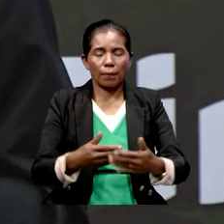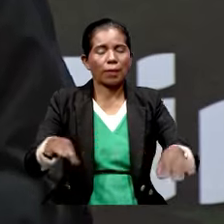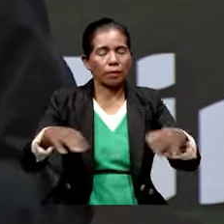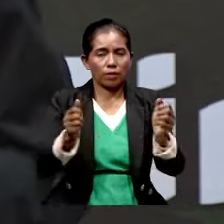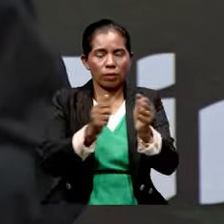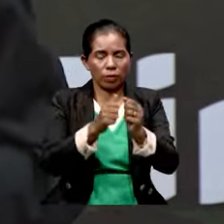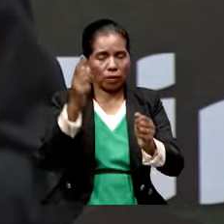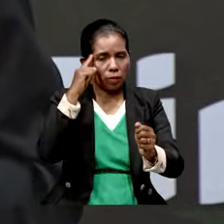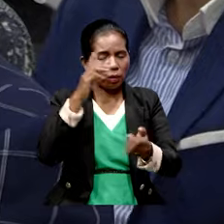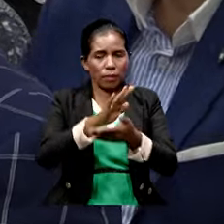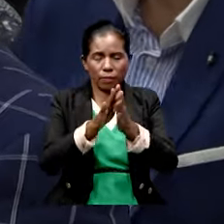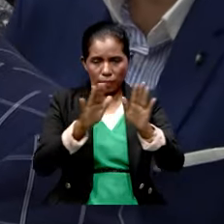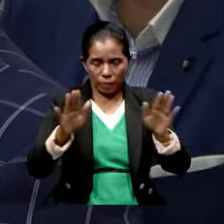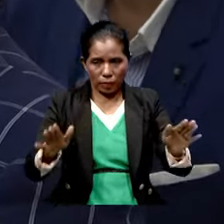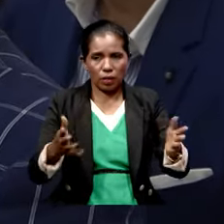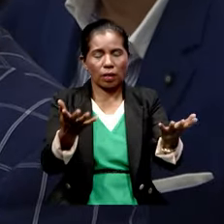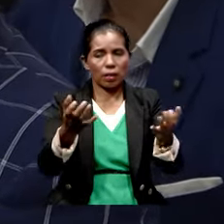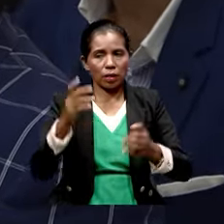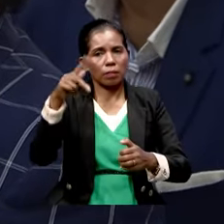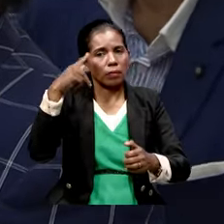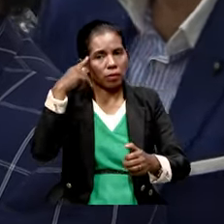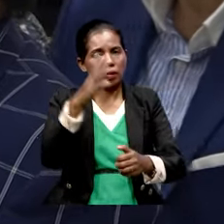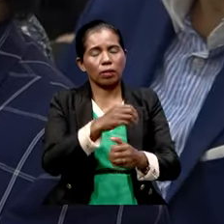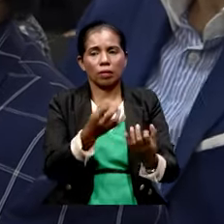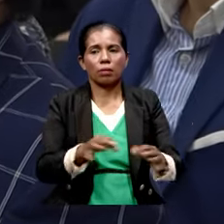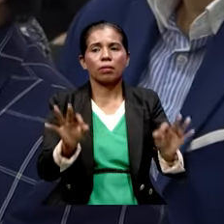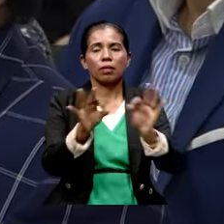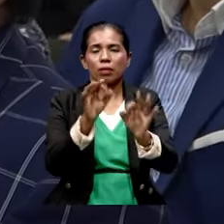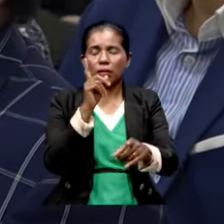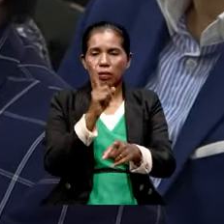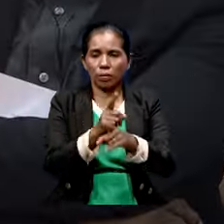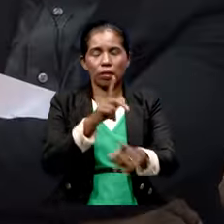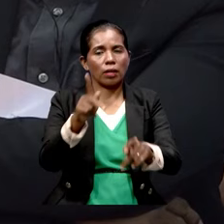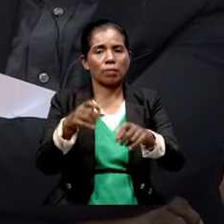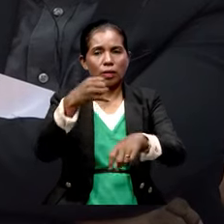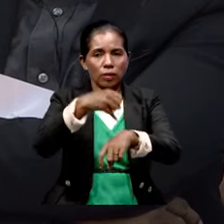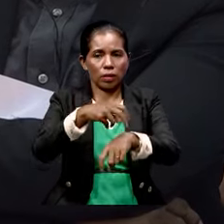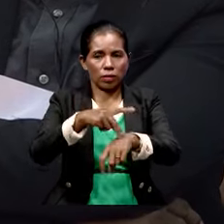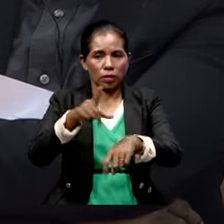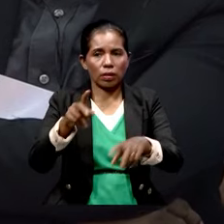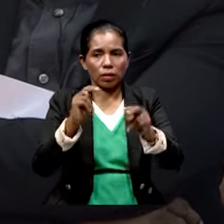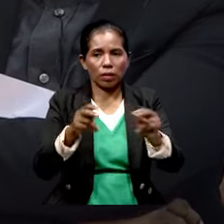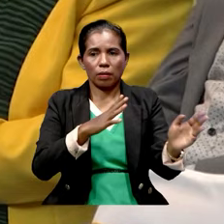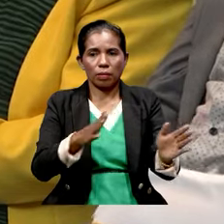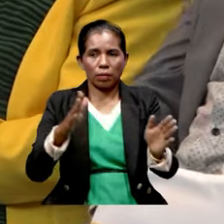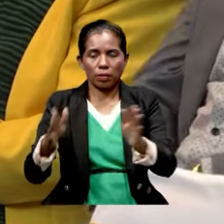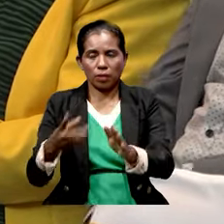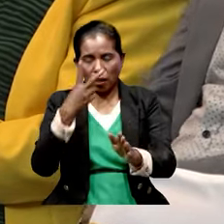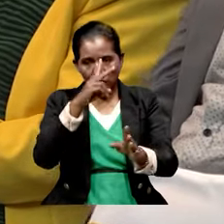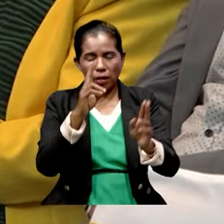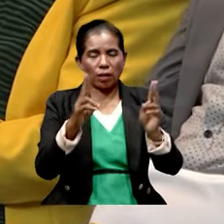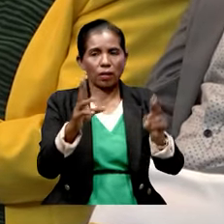manutensang pas rumah, vontade politika mak importante liu. Komunidade internasional tem que preparado atua-atua lalais